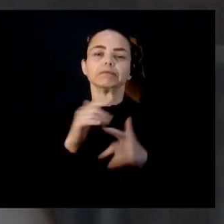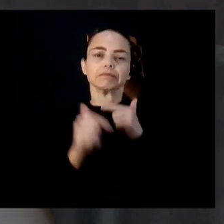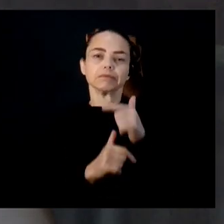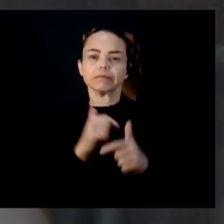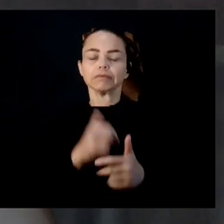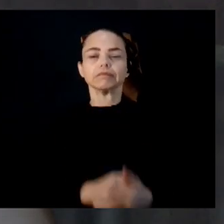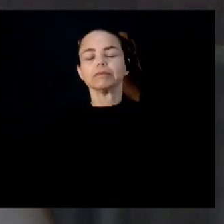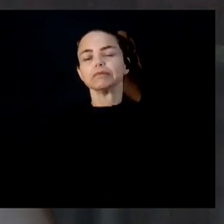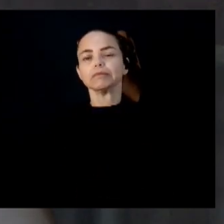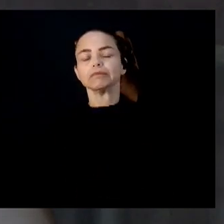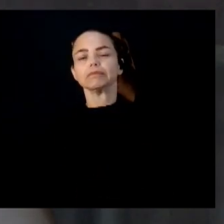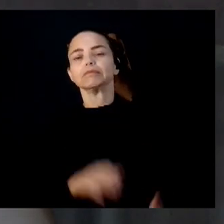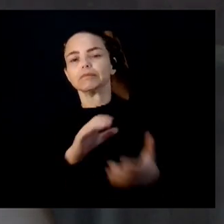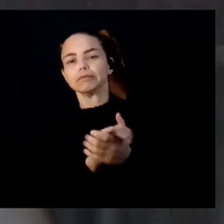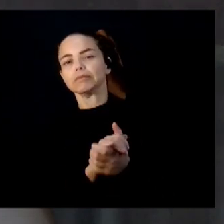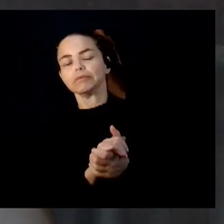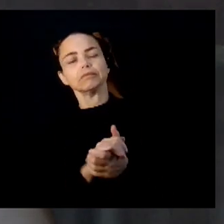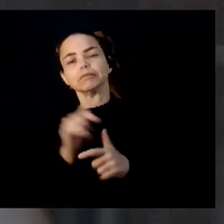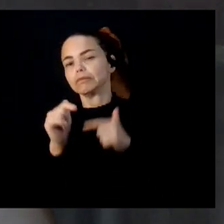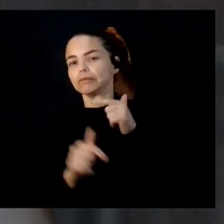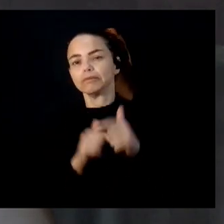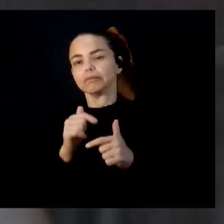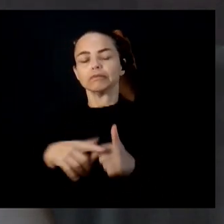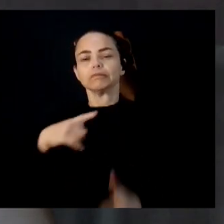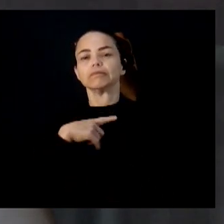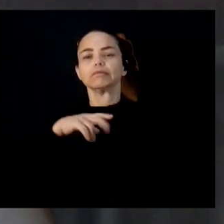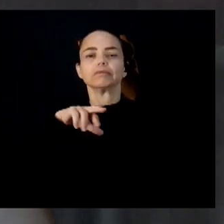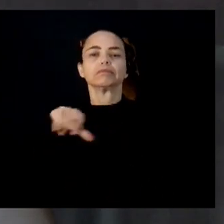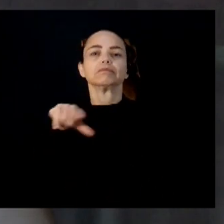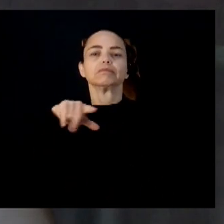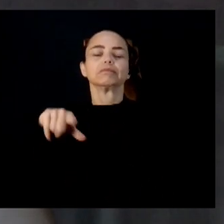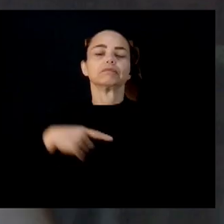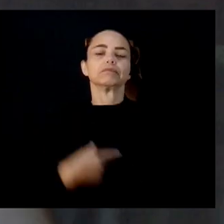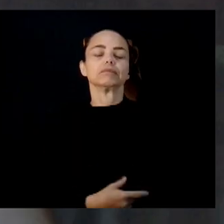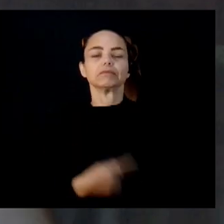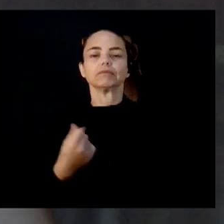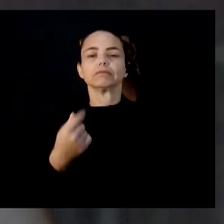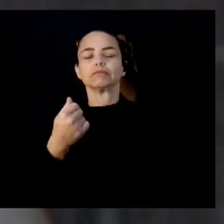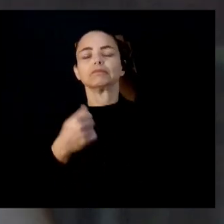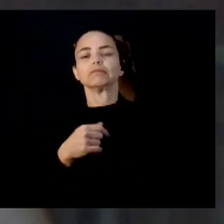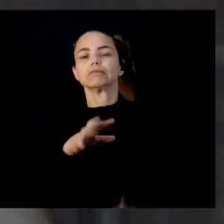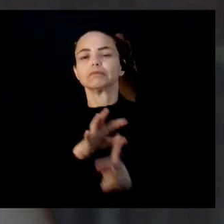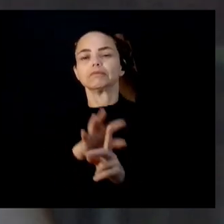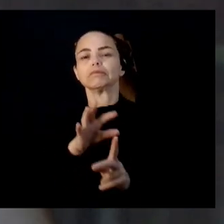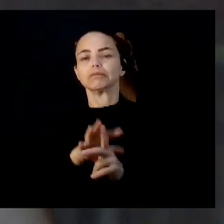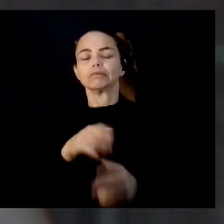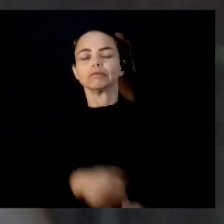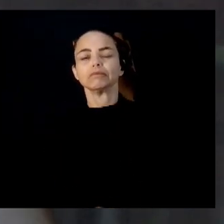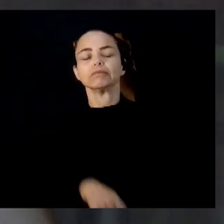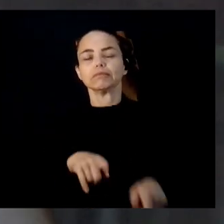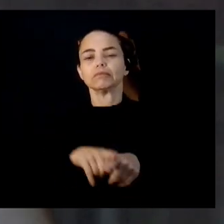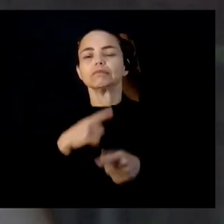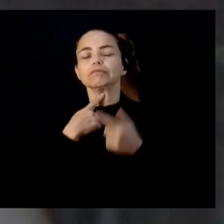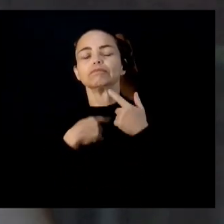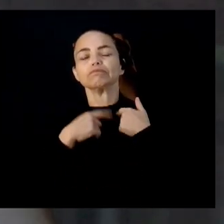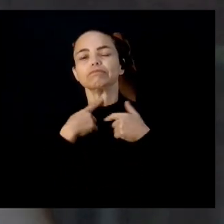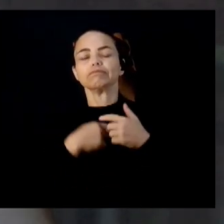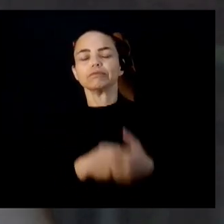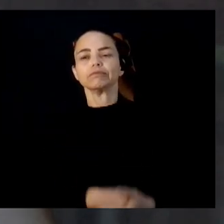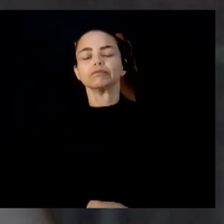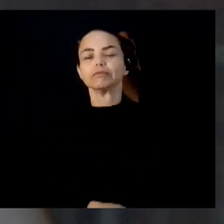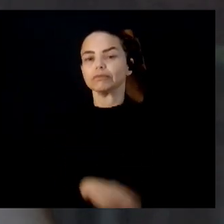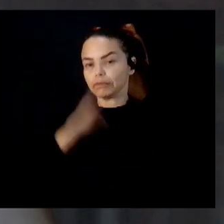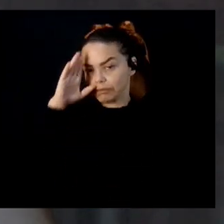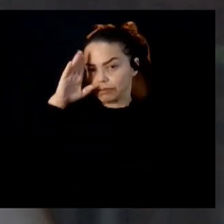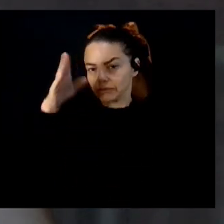aquele casal que não trabalha junto e tem uma diferença financeira. Isso às vezes afeta. Então, às vezes, isso afeta também o desejo. Alguém, principalmente, às vezes, a